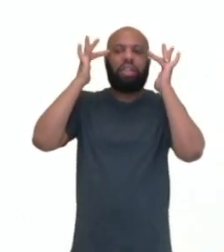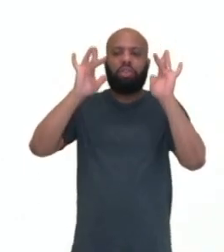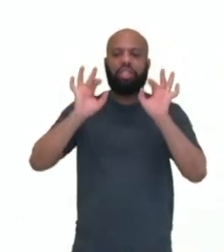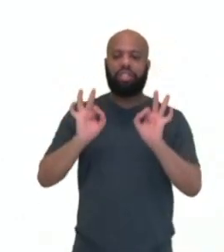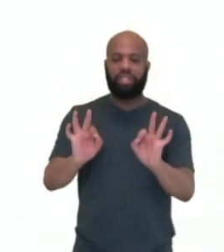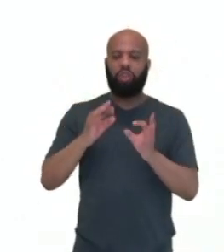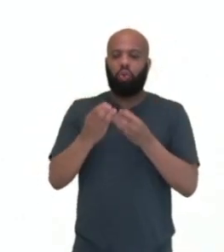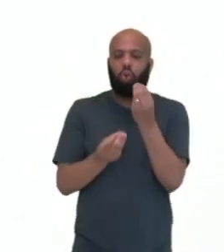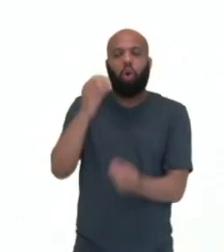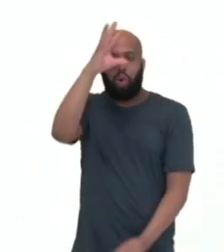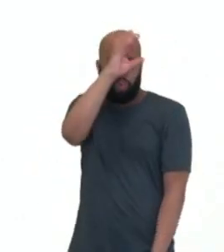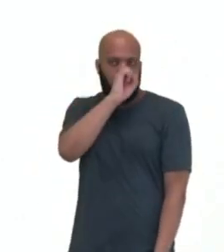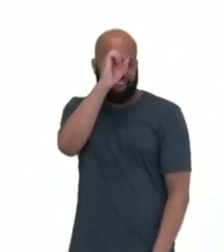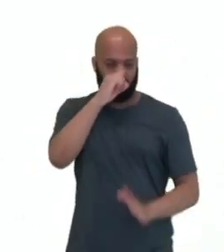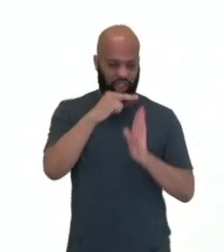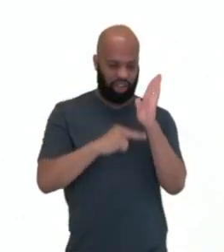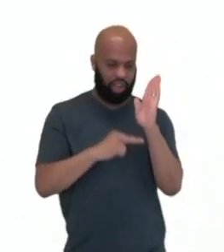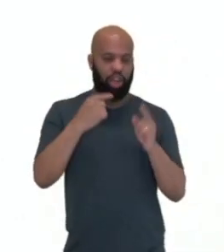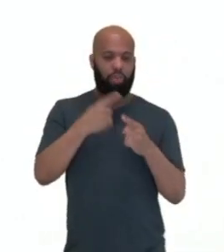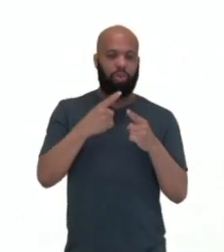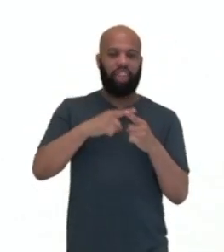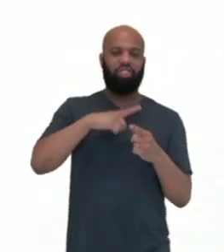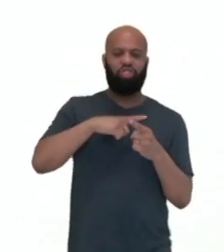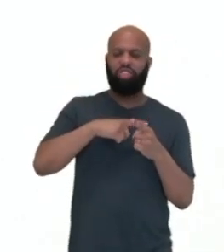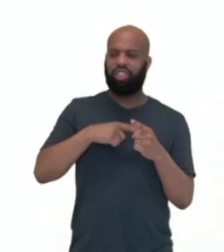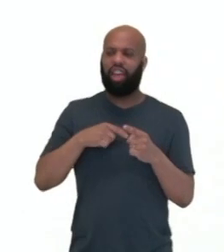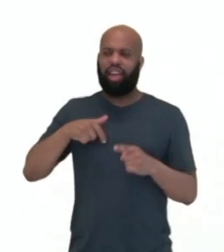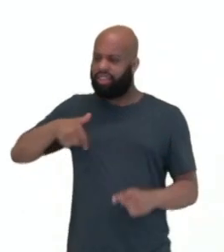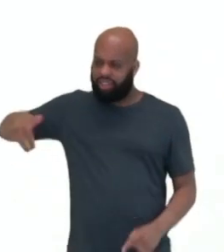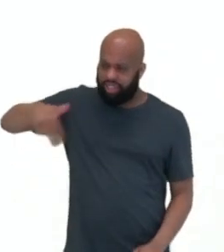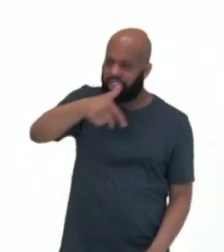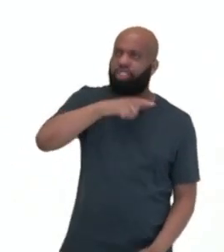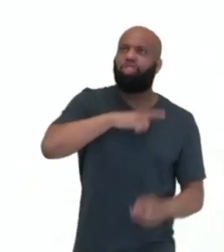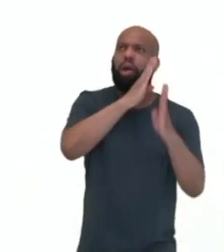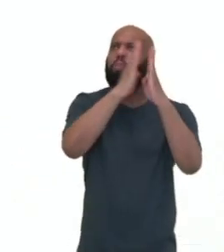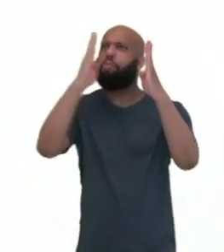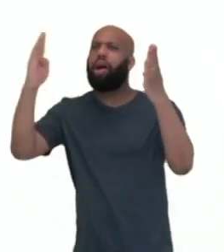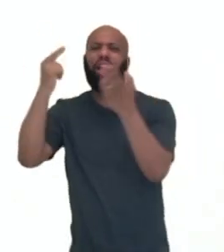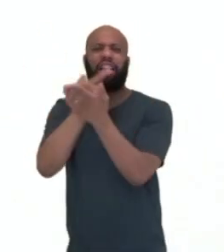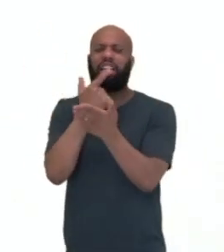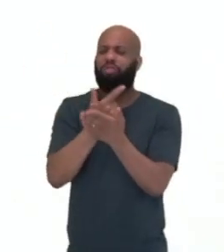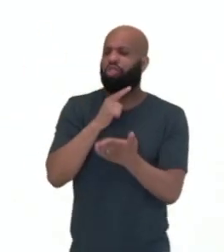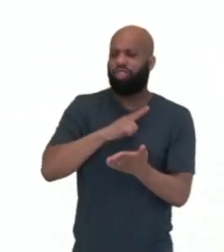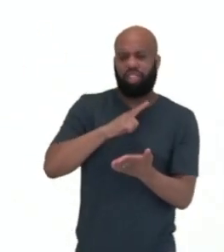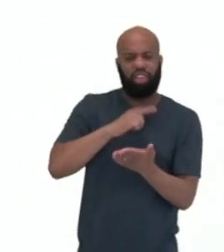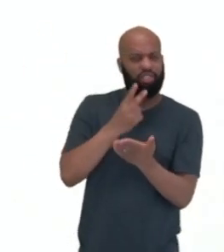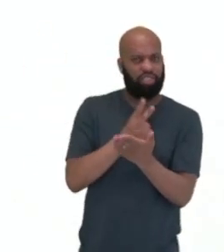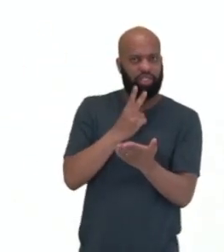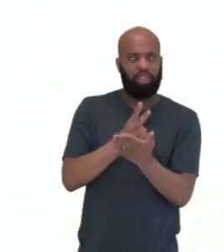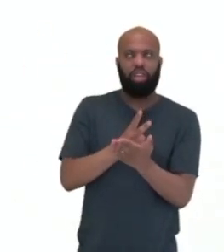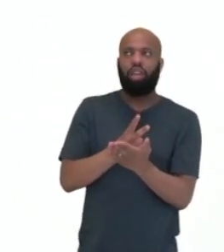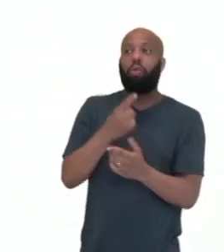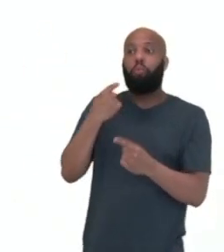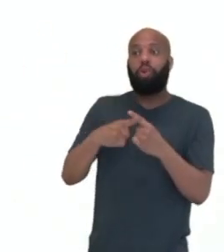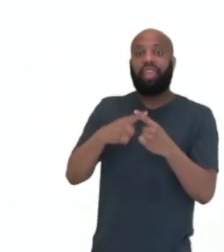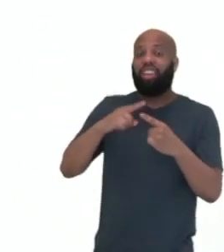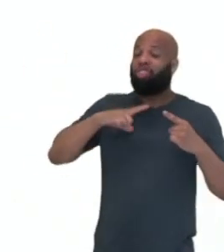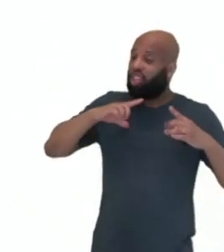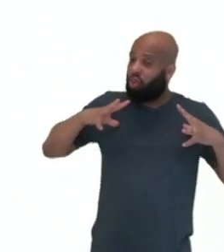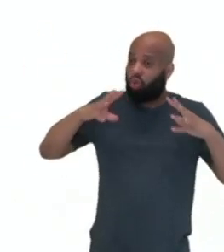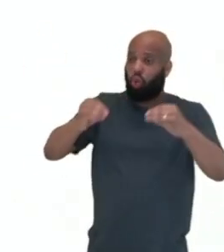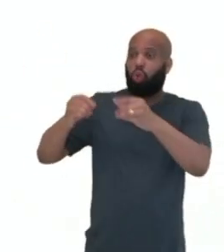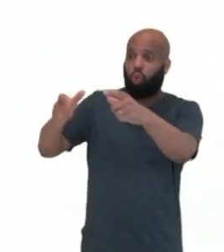dizer como aprendi a ler. A circulação entre os livros era livre, tinha que ser, pensando bem porque eles estavam pela casa